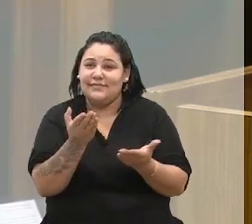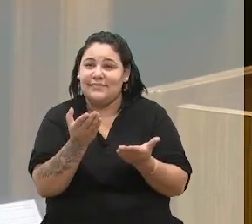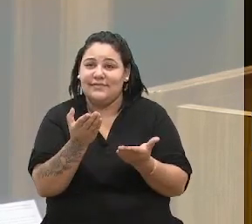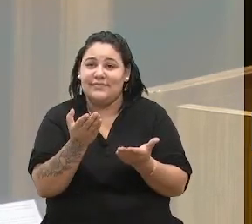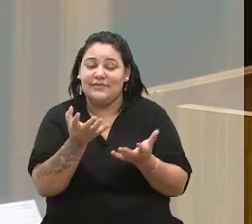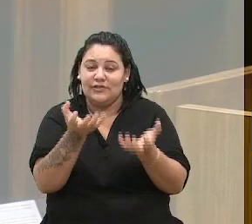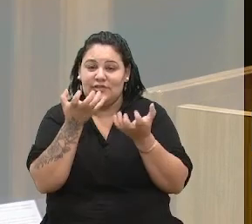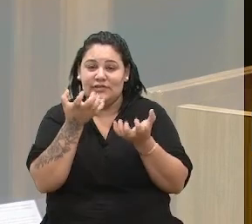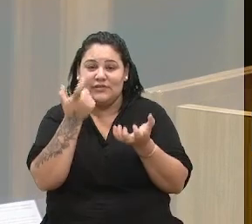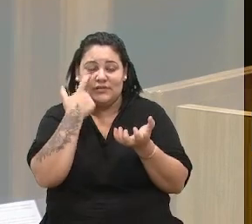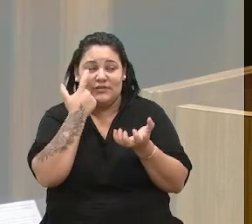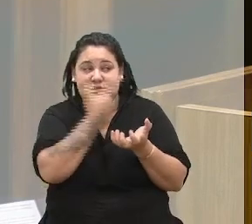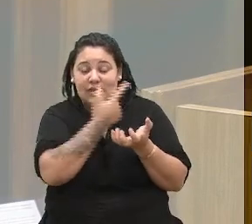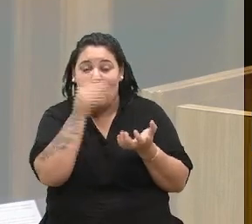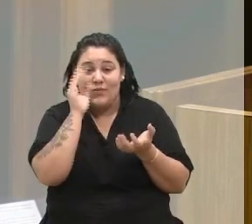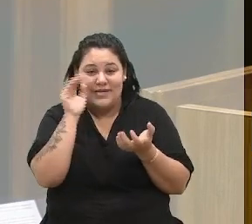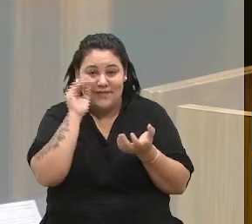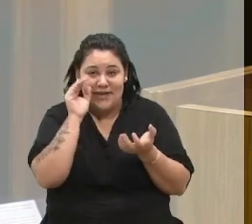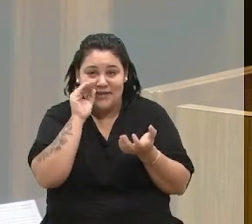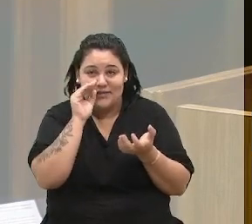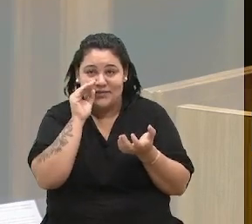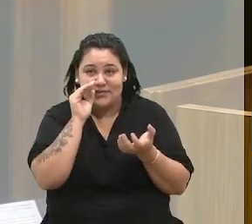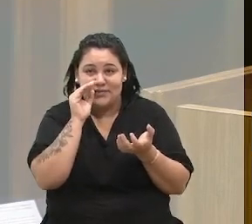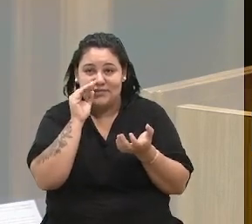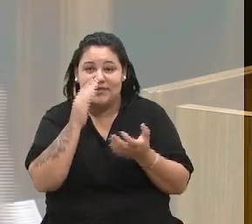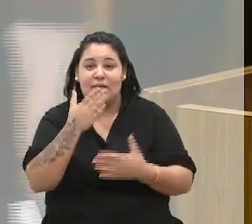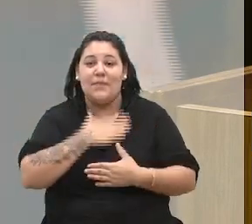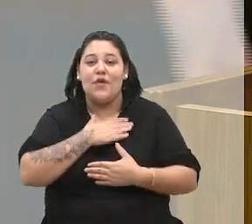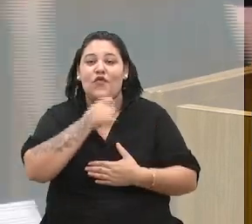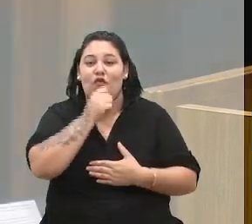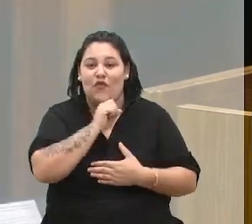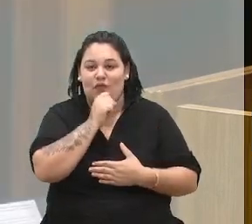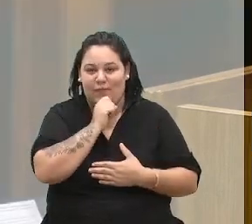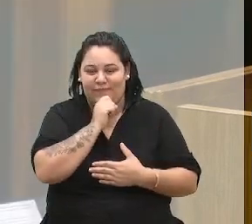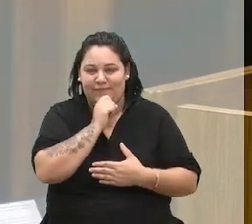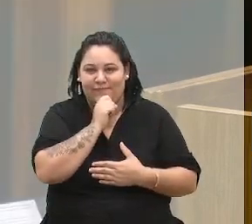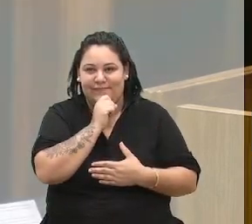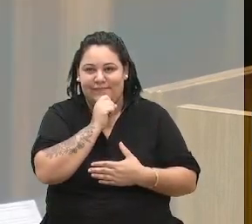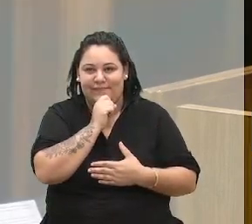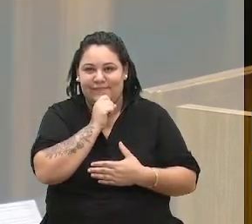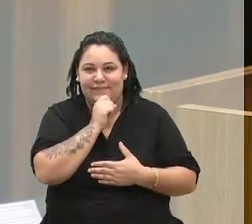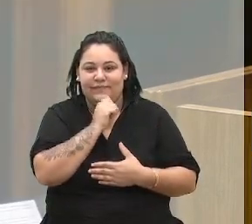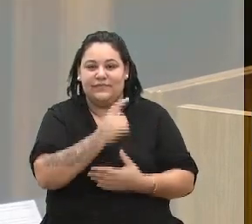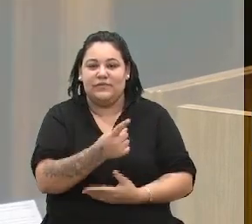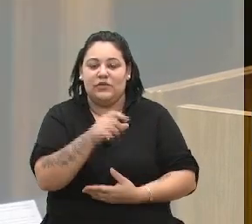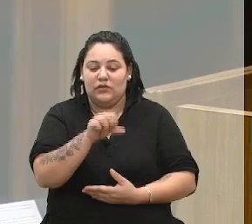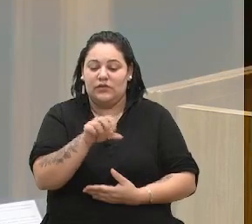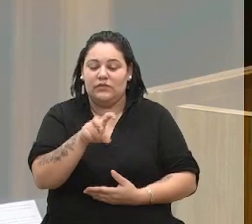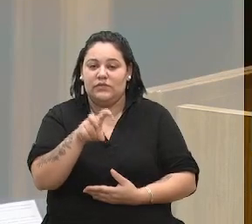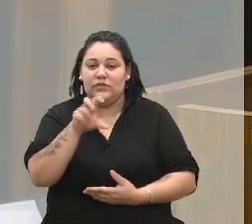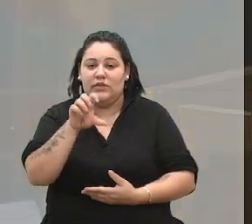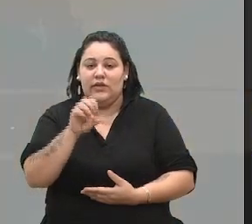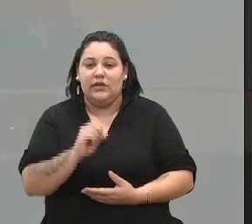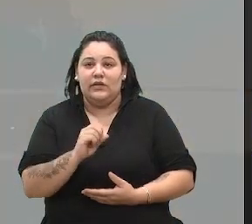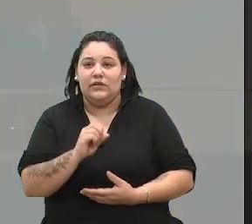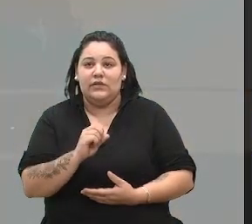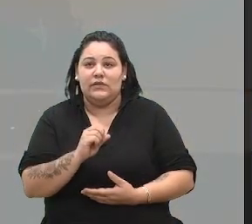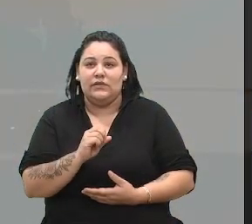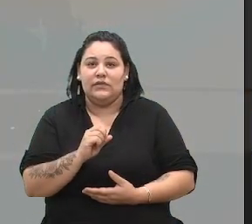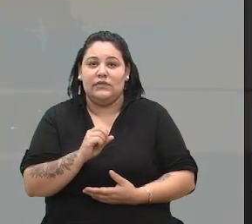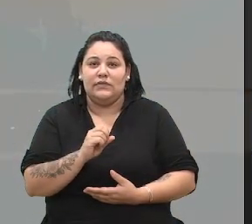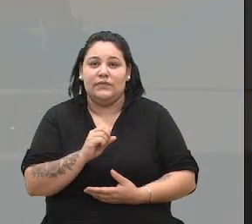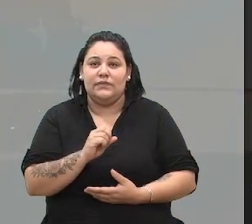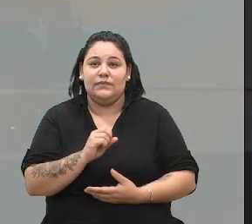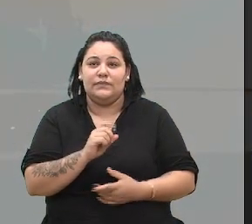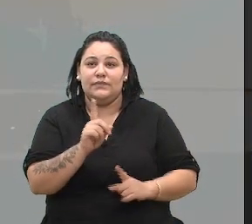Gostaria que observassem, esse é meu avô. Ano de 1950, Primo